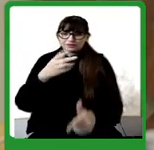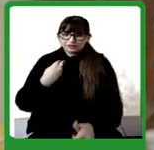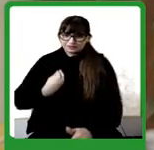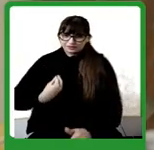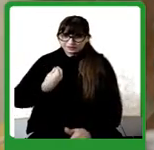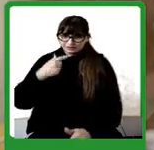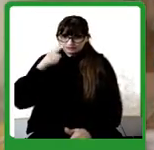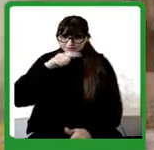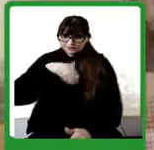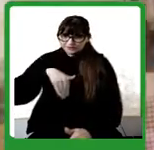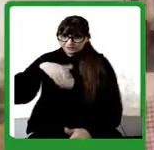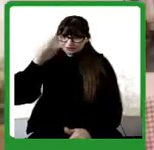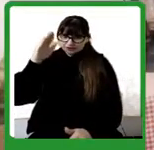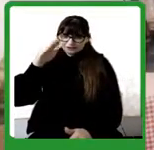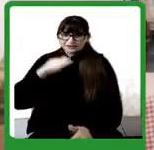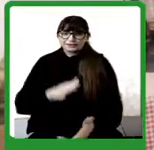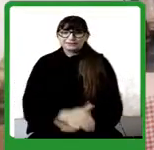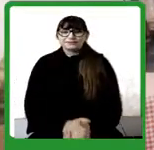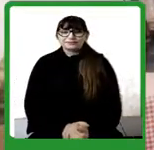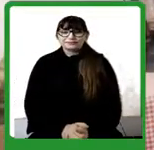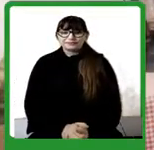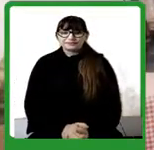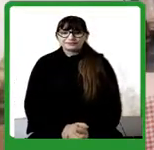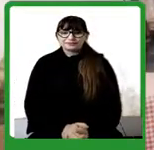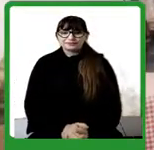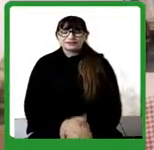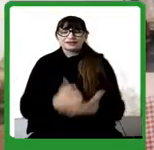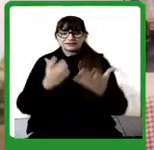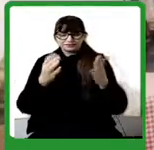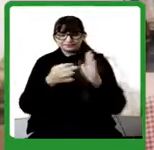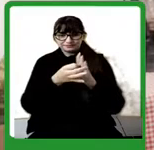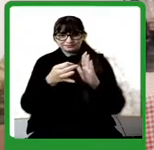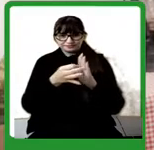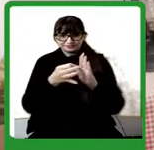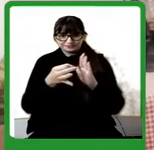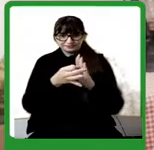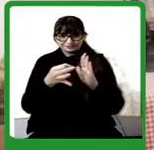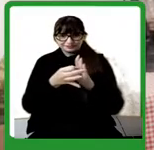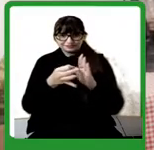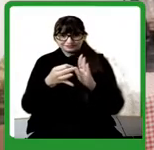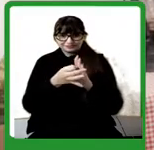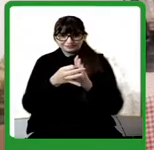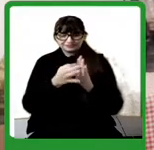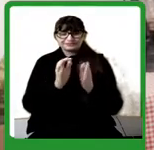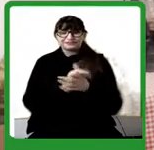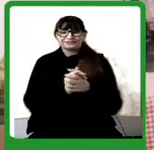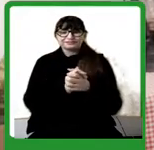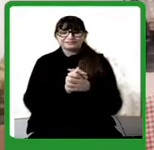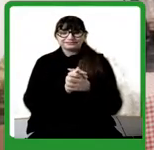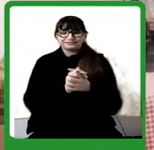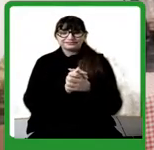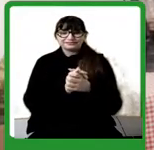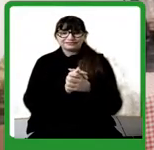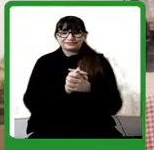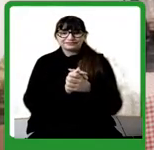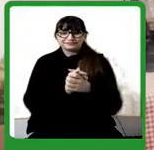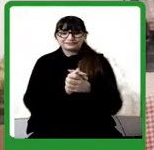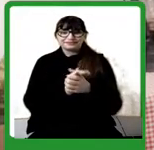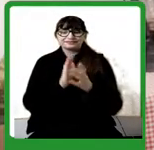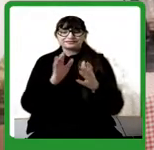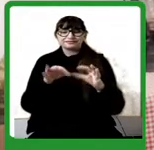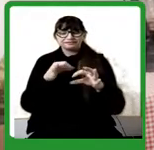da longevidade. Olha só, foi bem, né? Fui bem, obrigado. Ó, sugestões de presente que tu pode